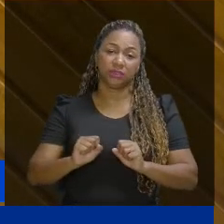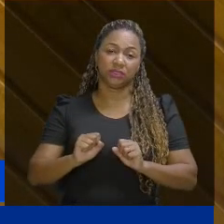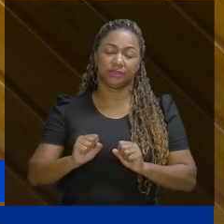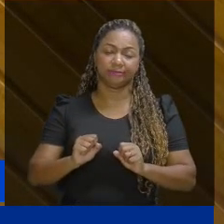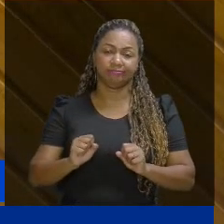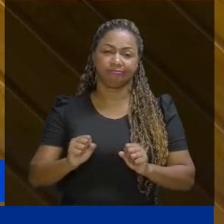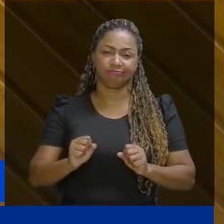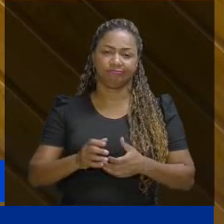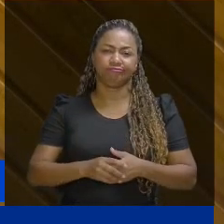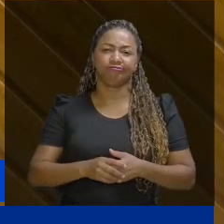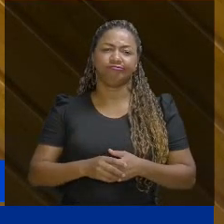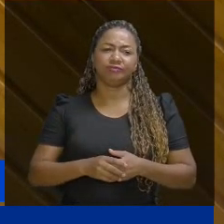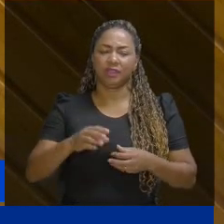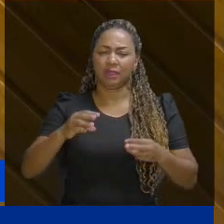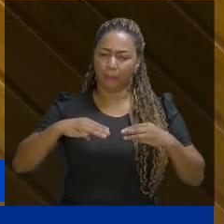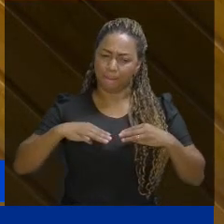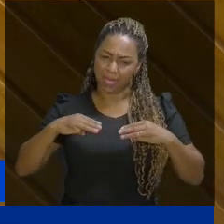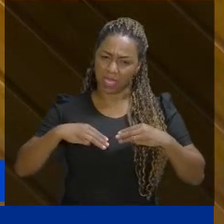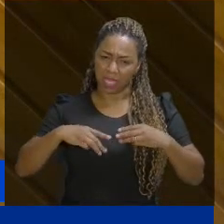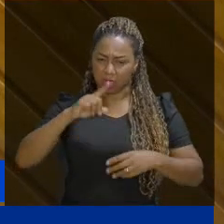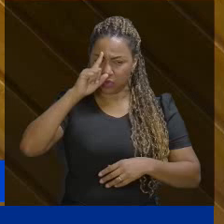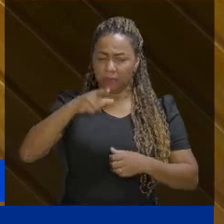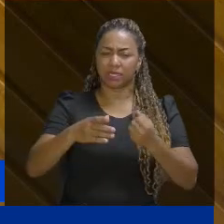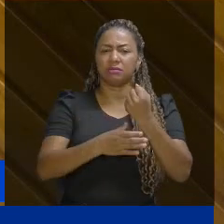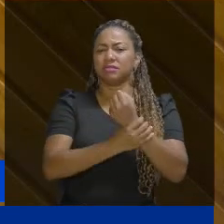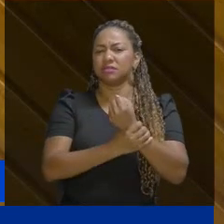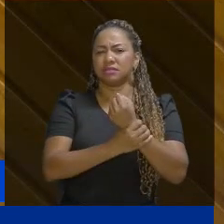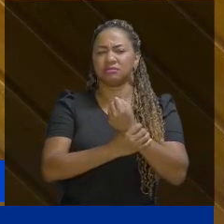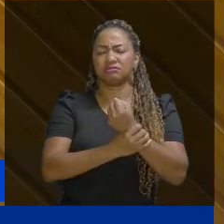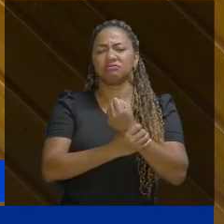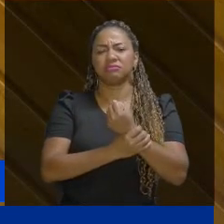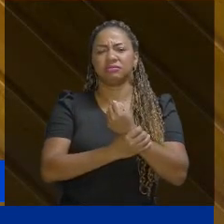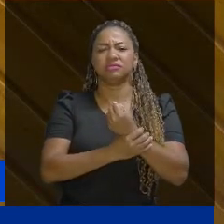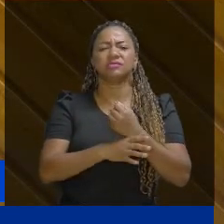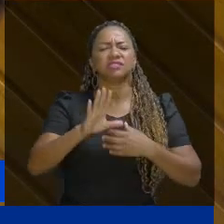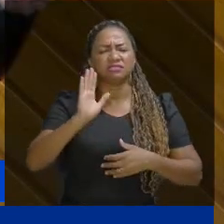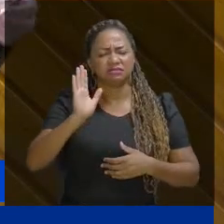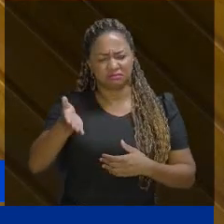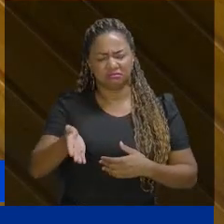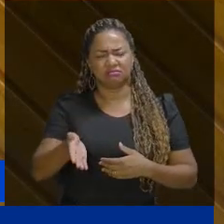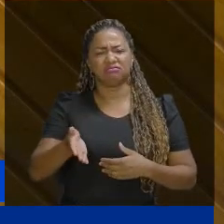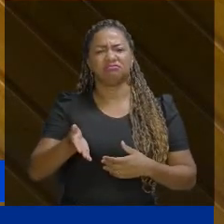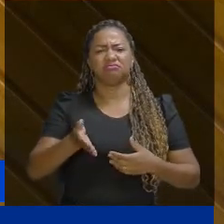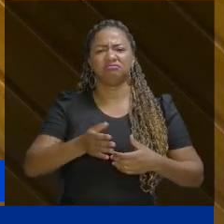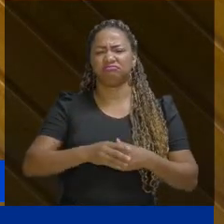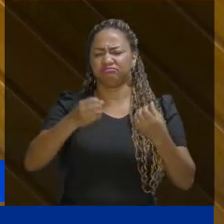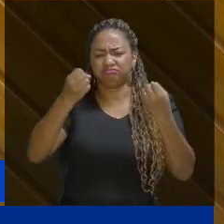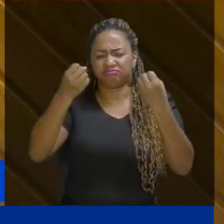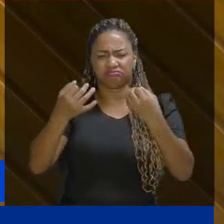aqui rebater o mérito do mandado de segurança já com essas